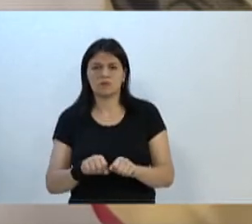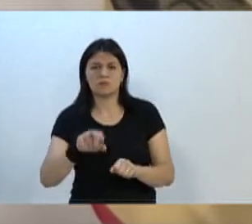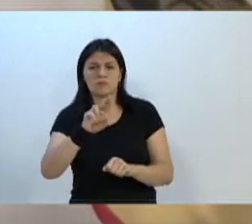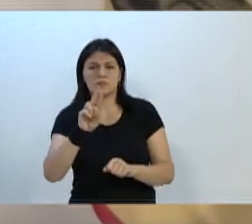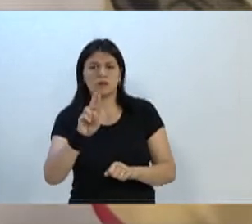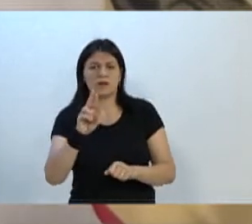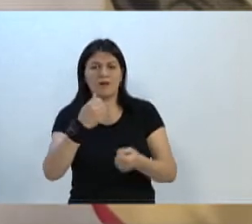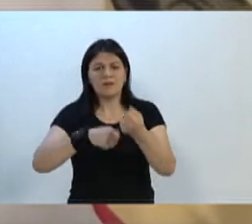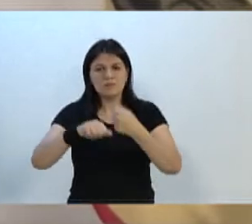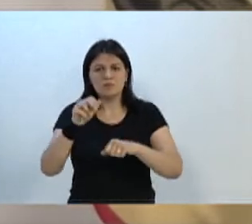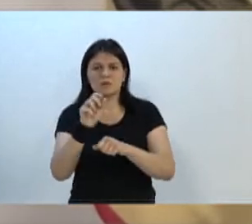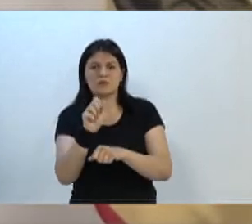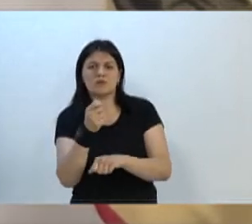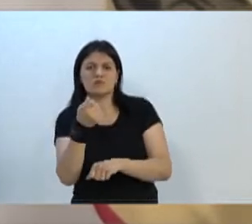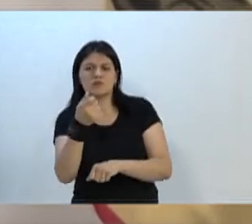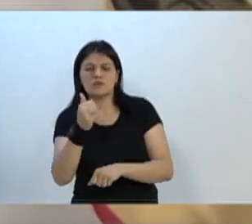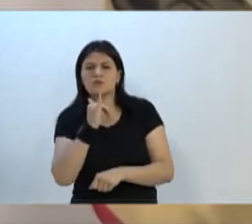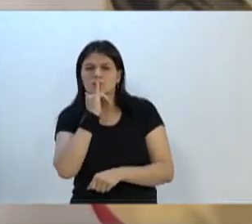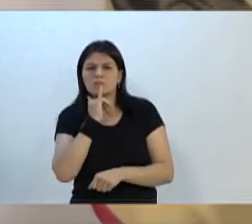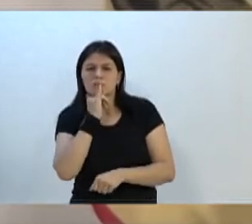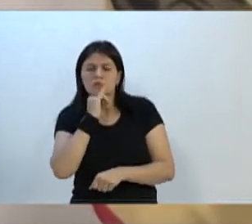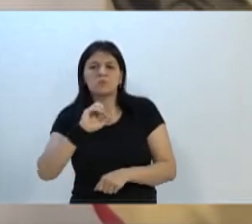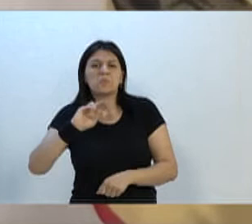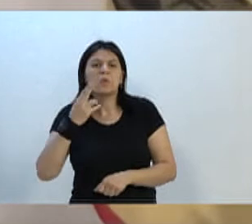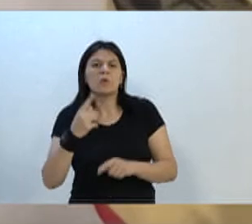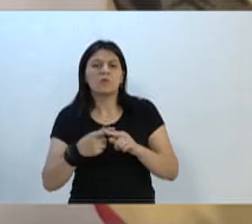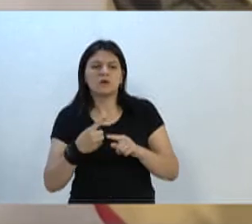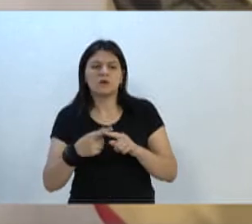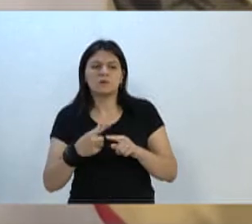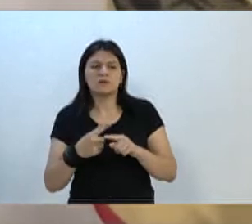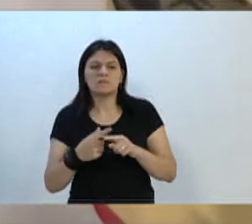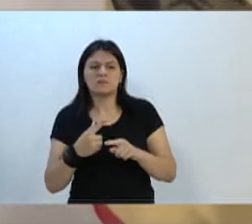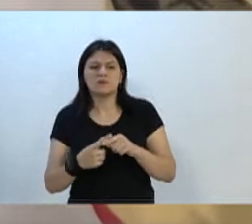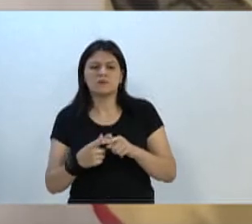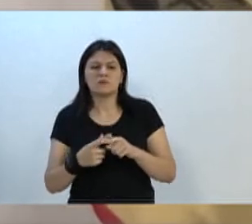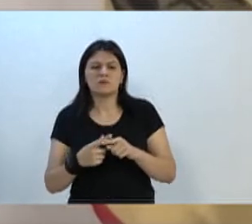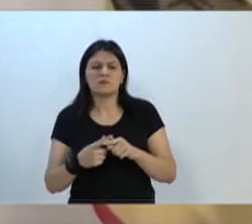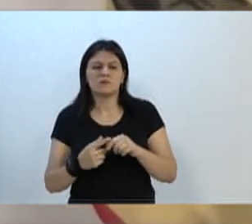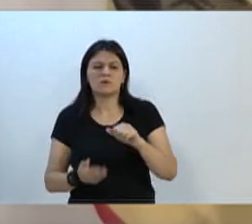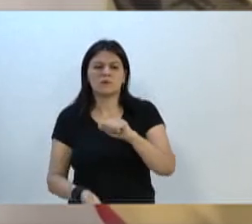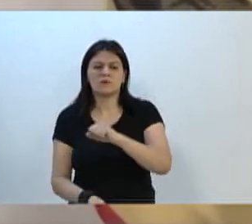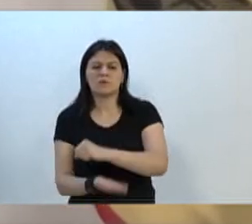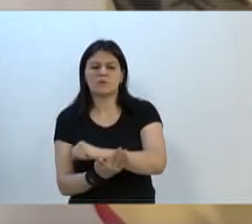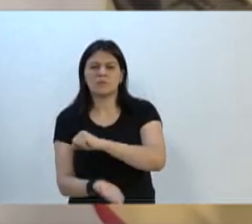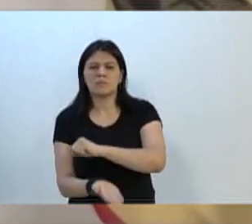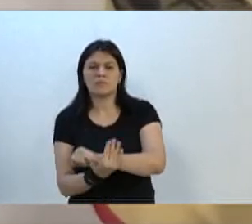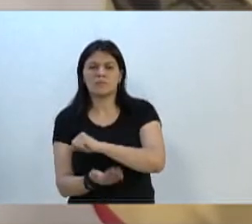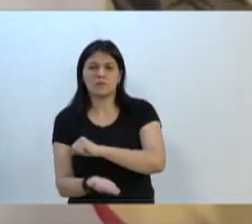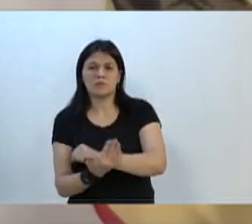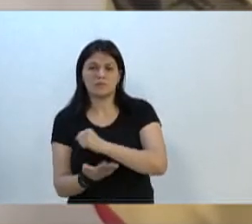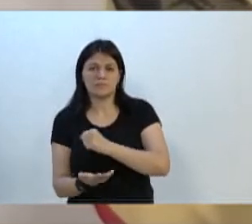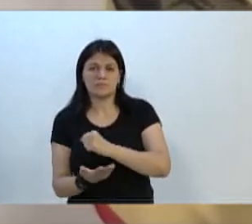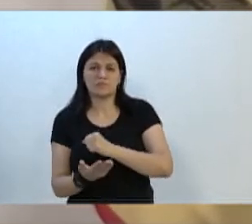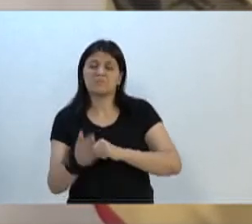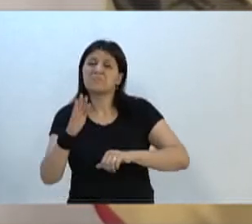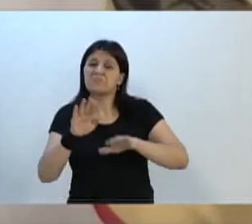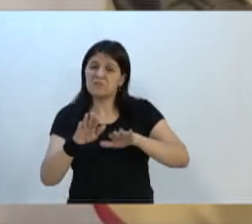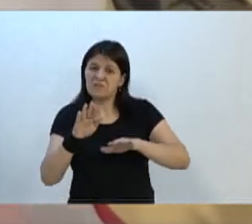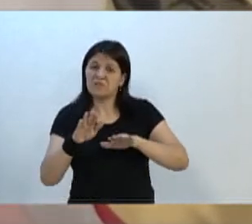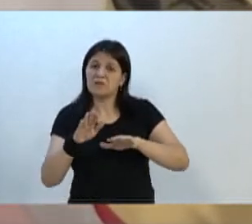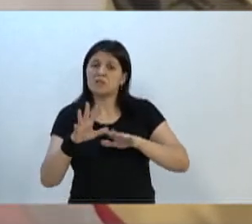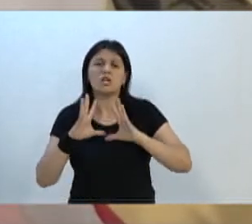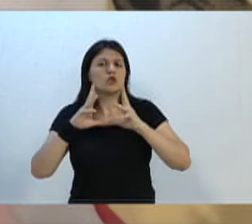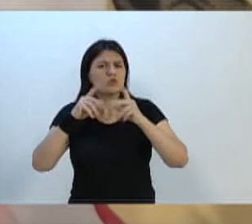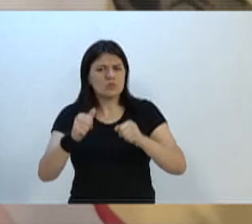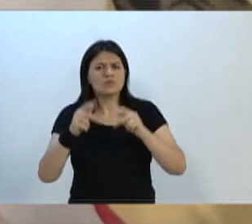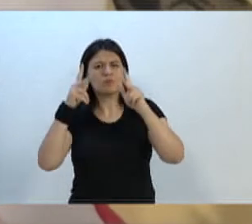impostos ou será porque é por causa da corrupção provavelmente é tudo isso ao mesmo tempo o que eu acredito